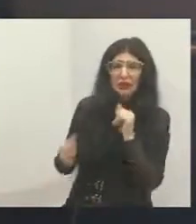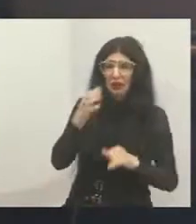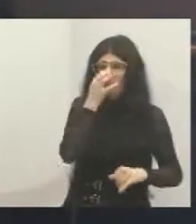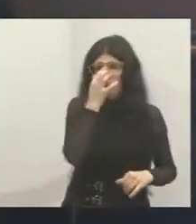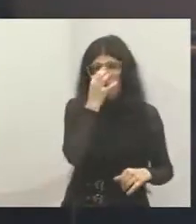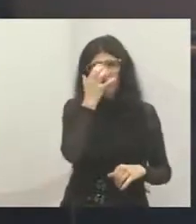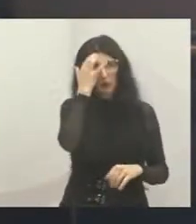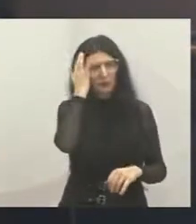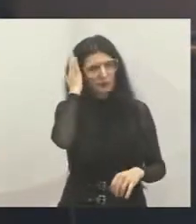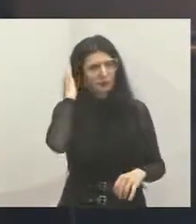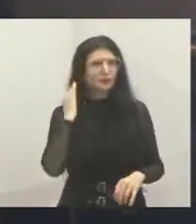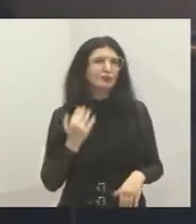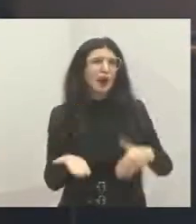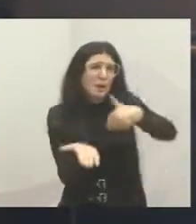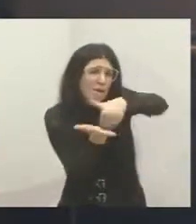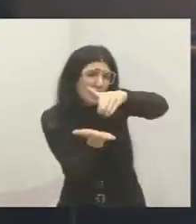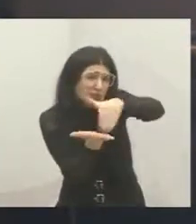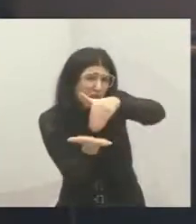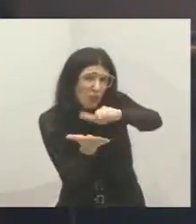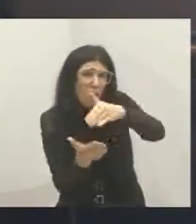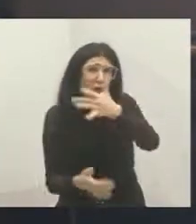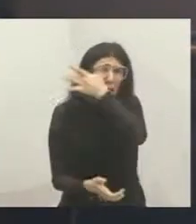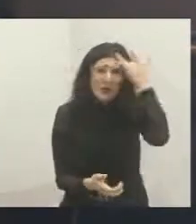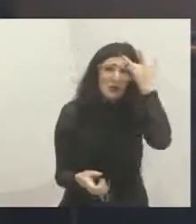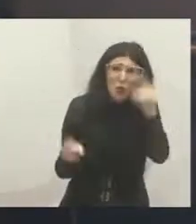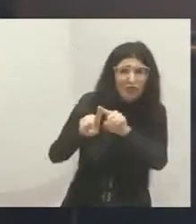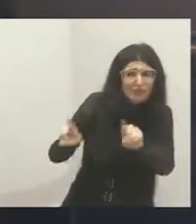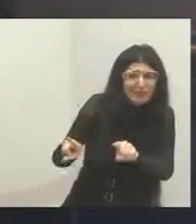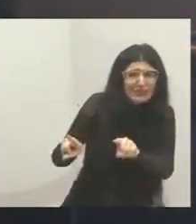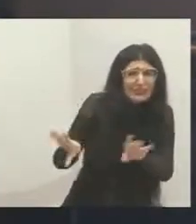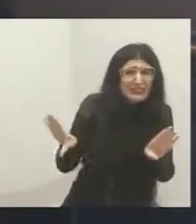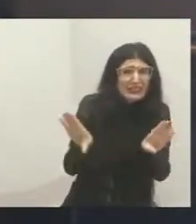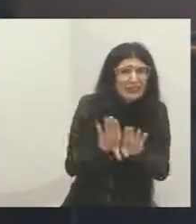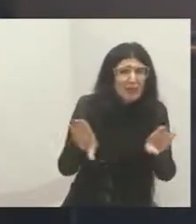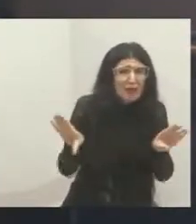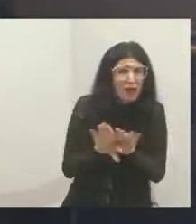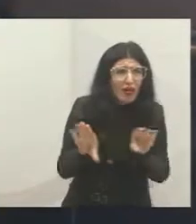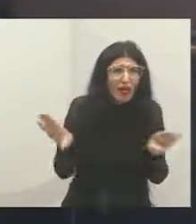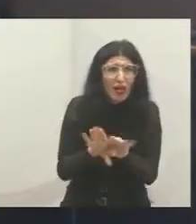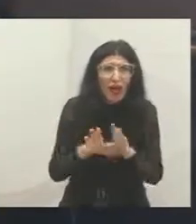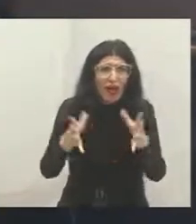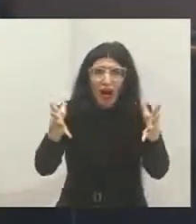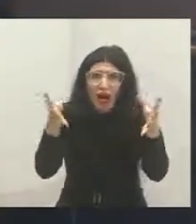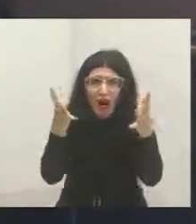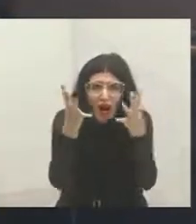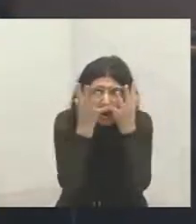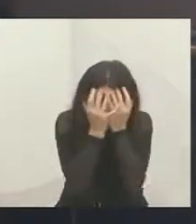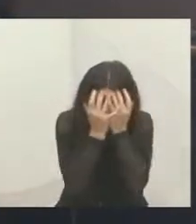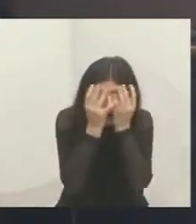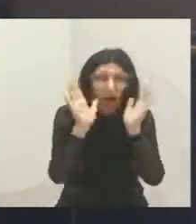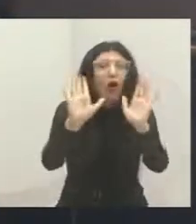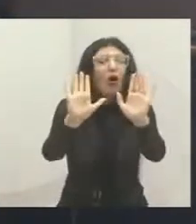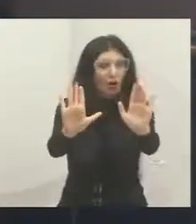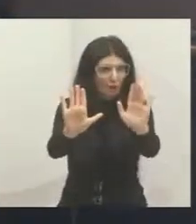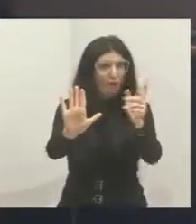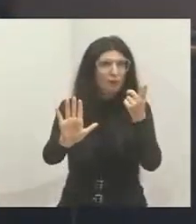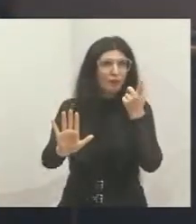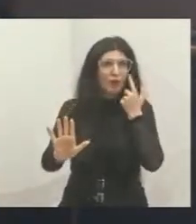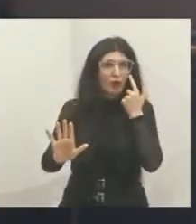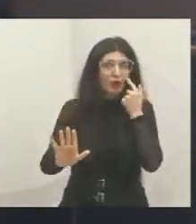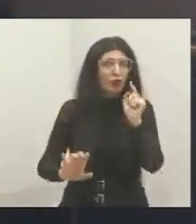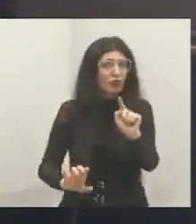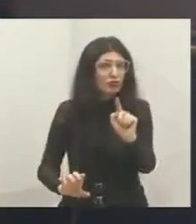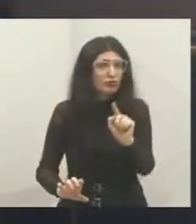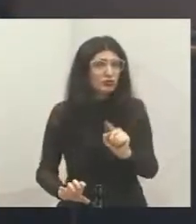que demitir efetivo, né? É uma escala. Você tem que ir atingindo,